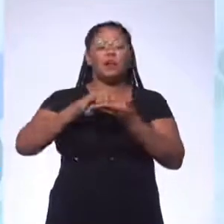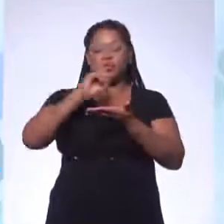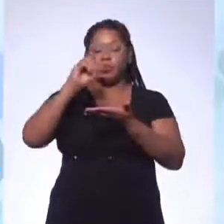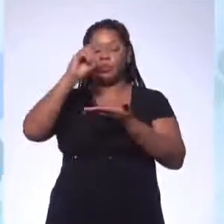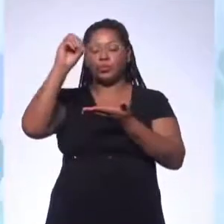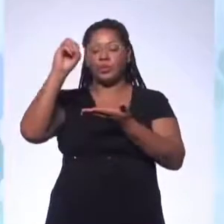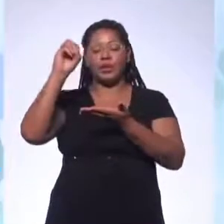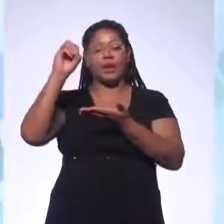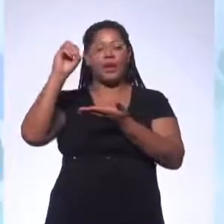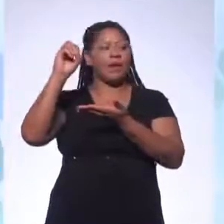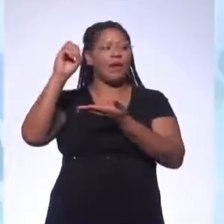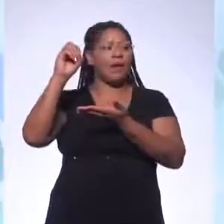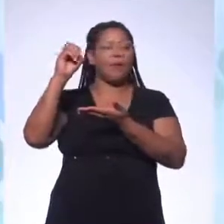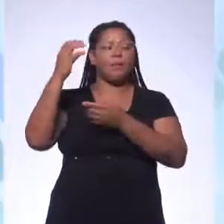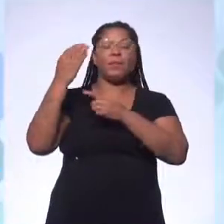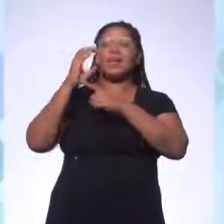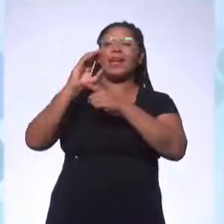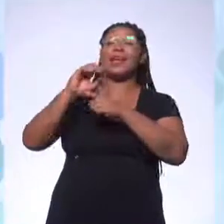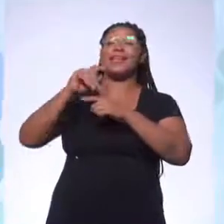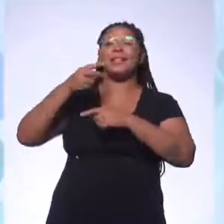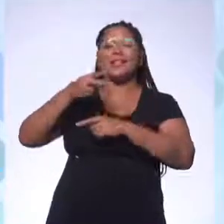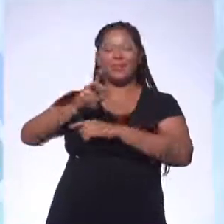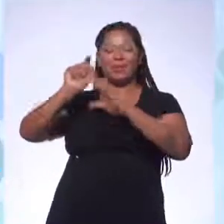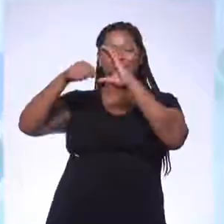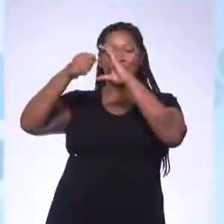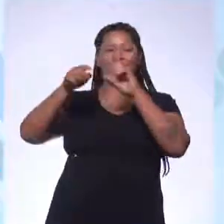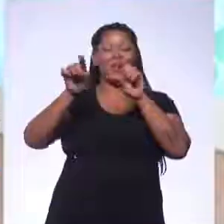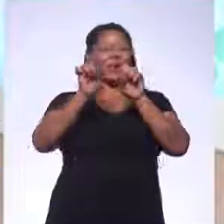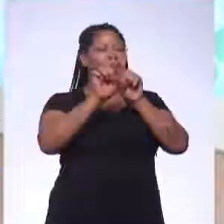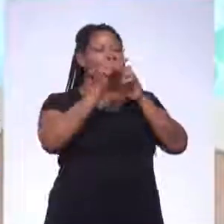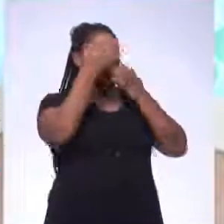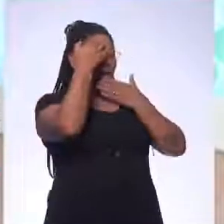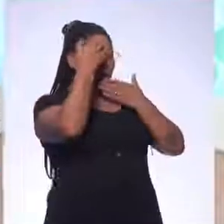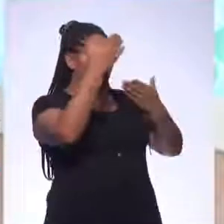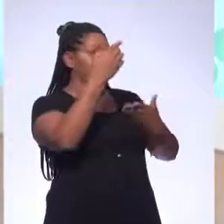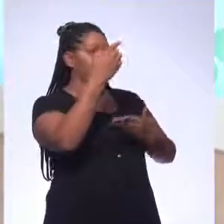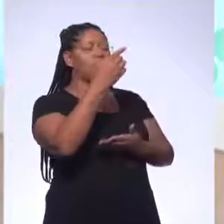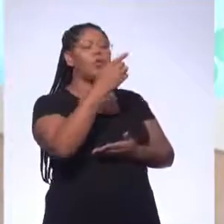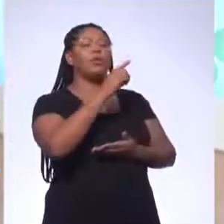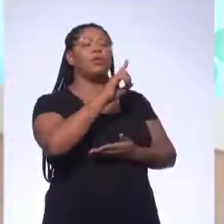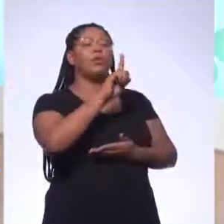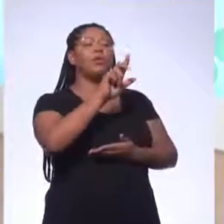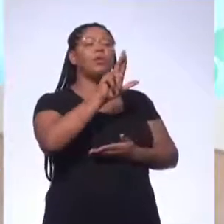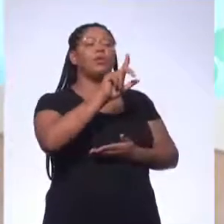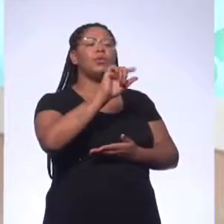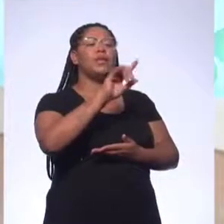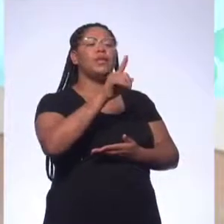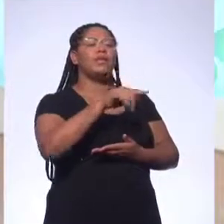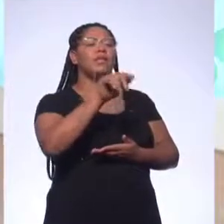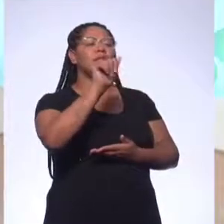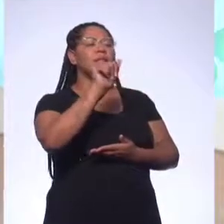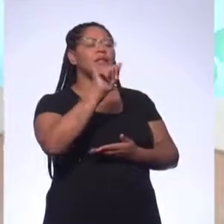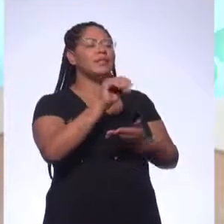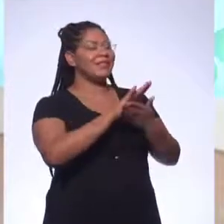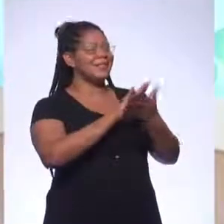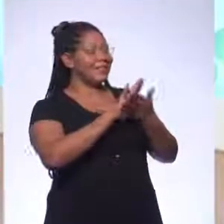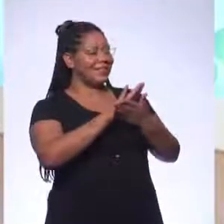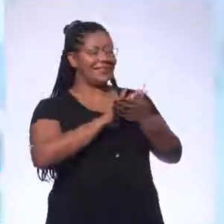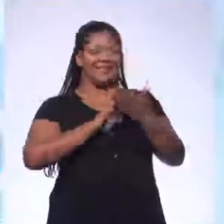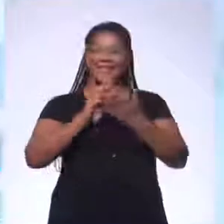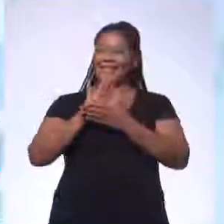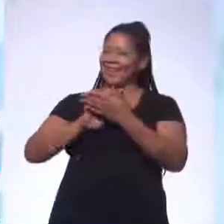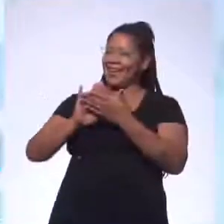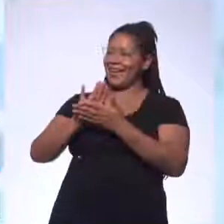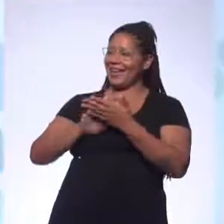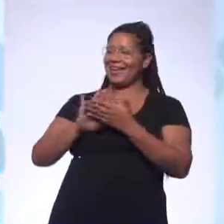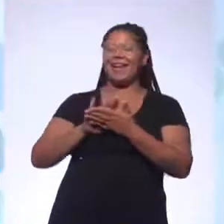estudantes. Obrigado, Isa, pela sua participação. Você também tem um bom desenvolvimento, falou muito bem, apresentou de uma